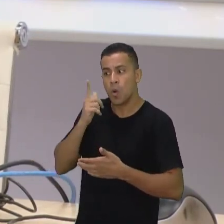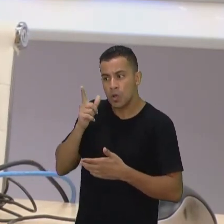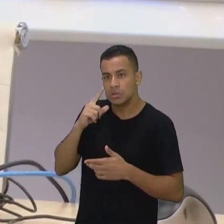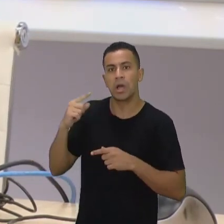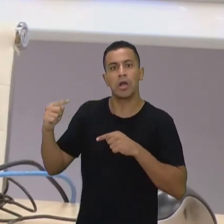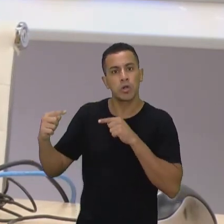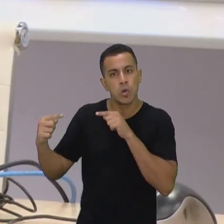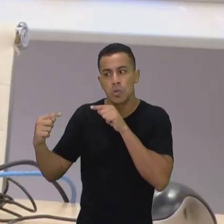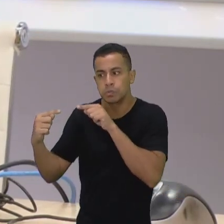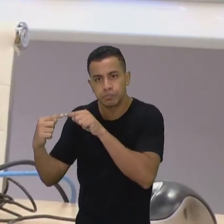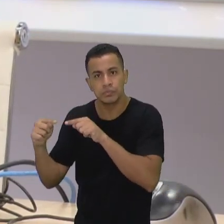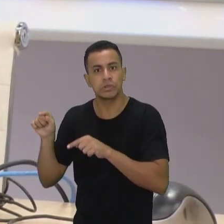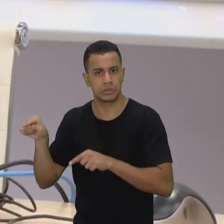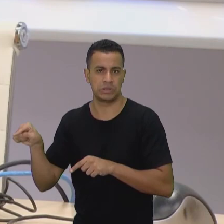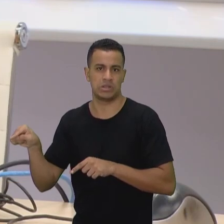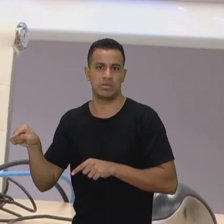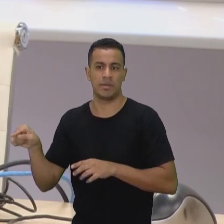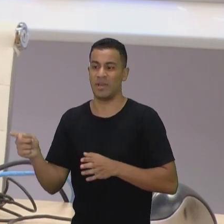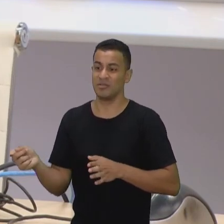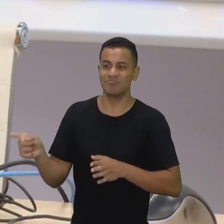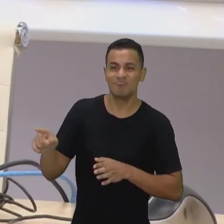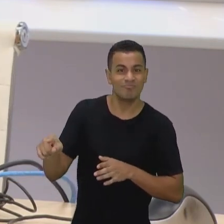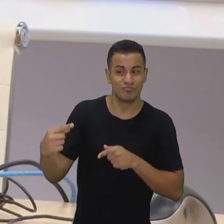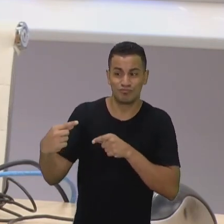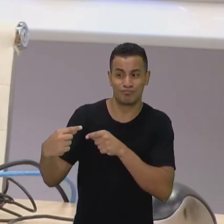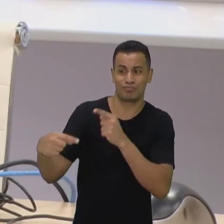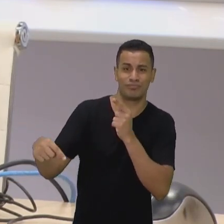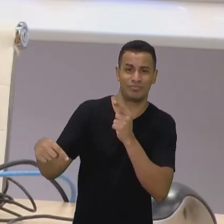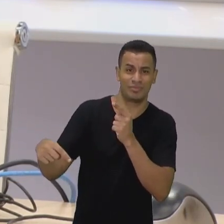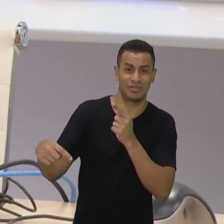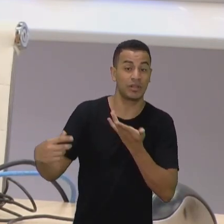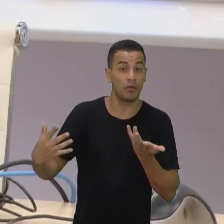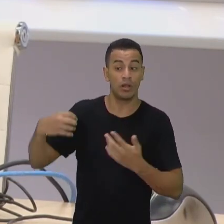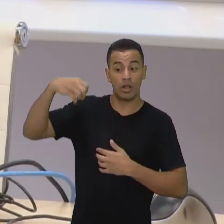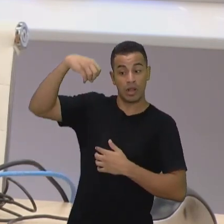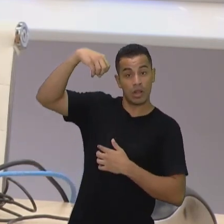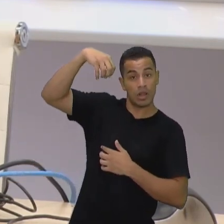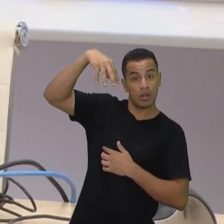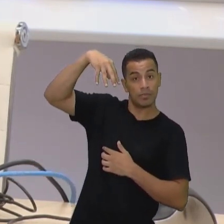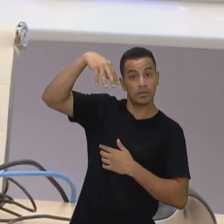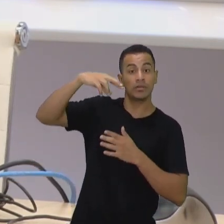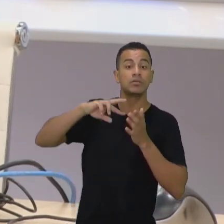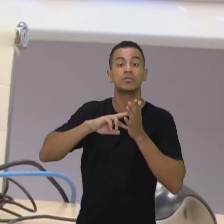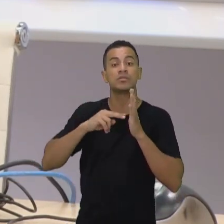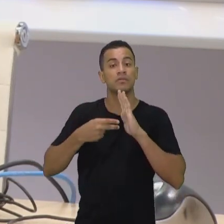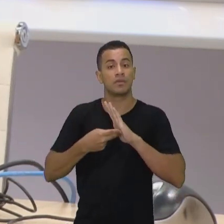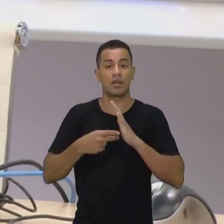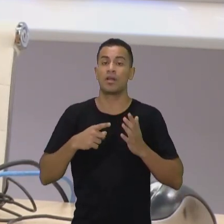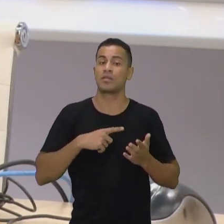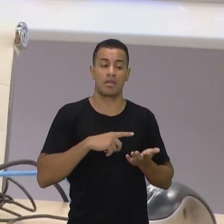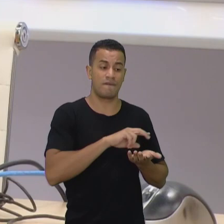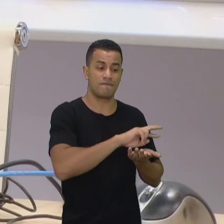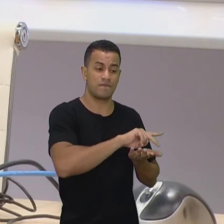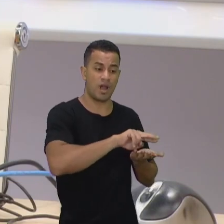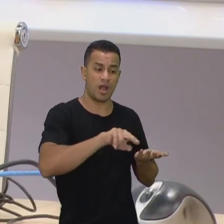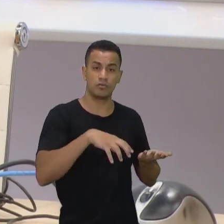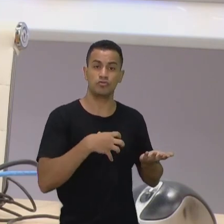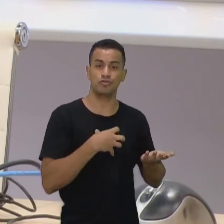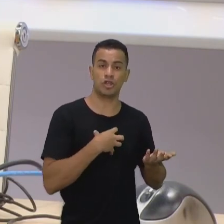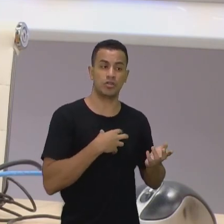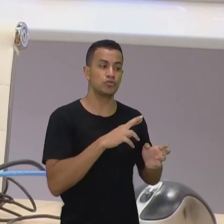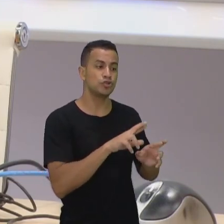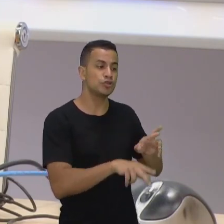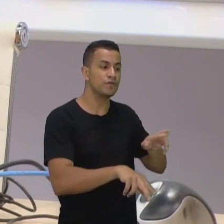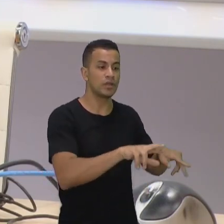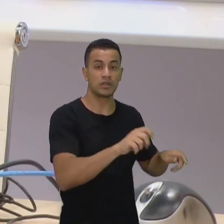Então, essa lâmpada significa também as várias formas que eu tenho de aplicar a questão do